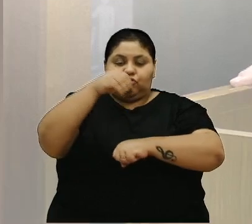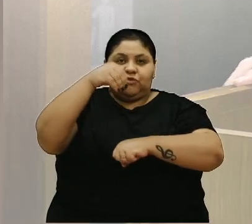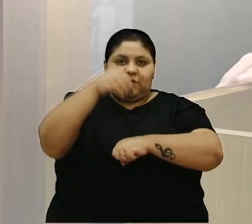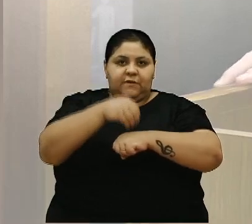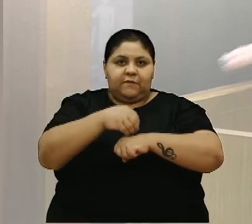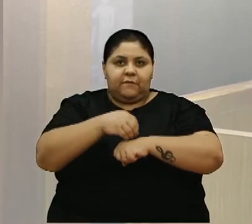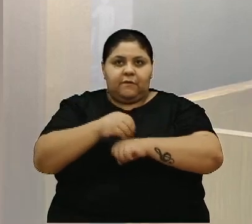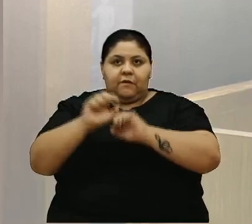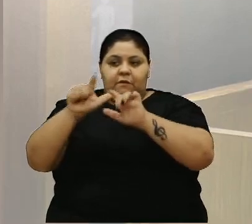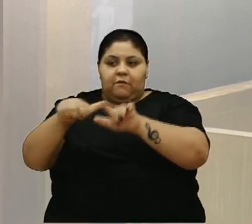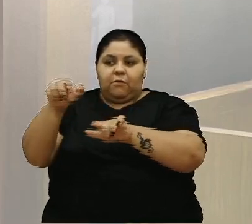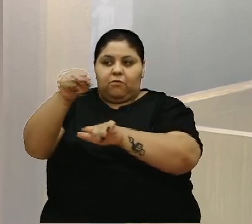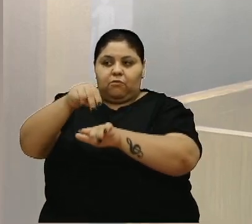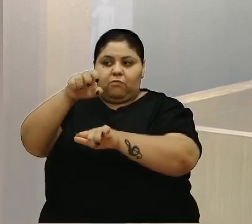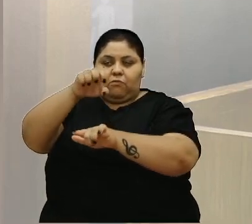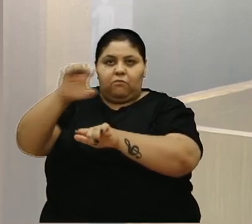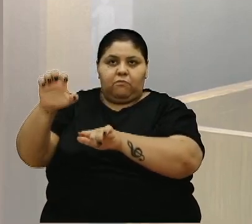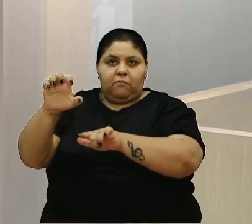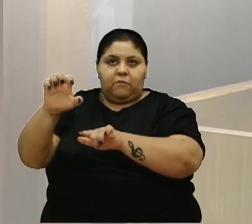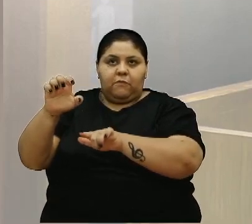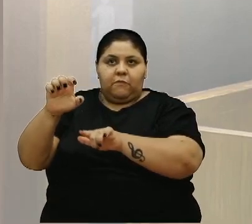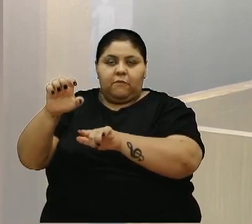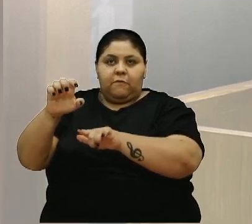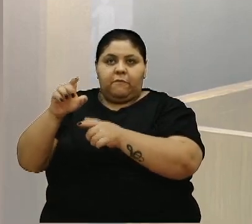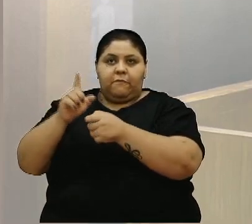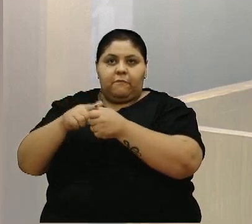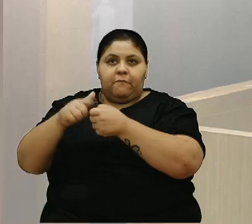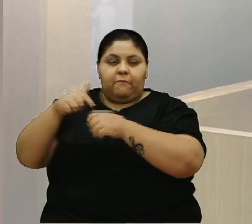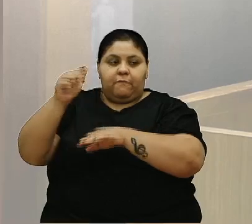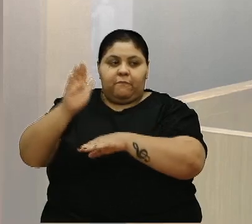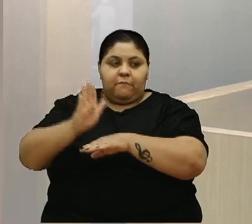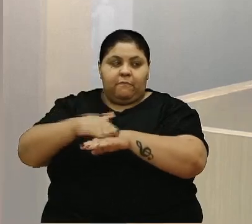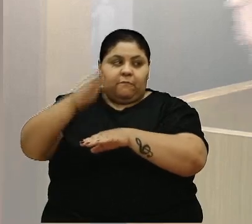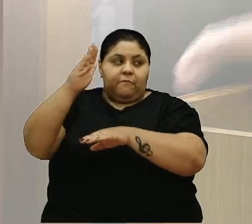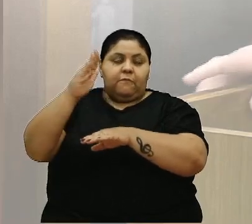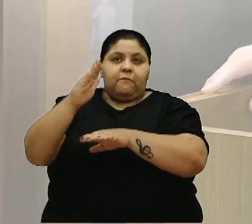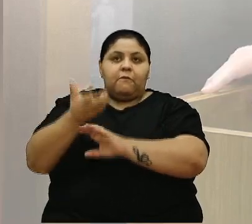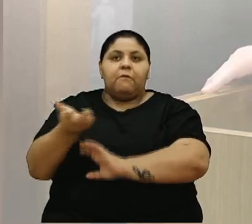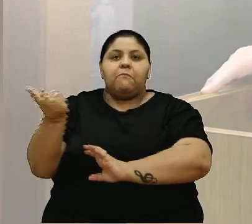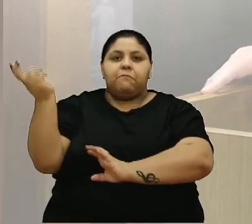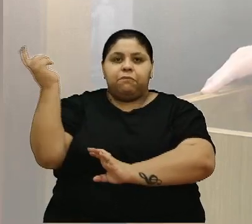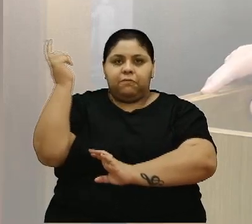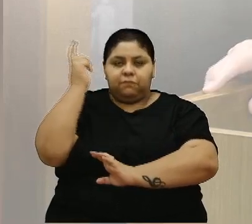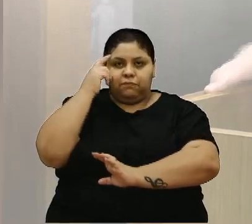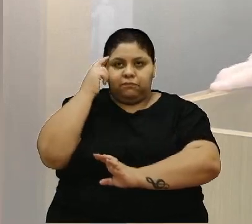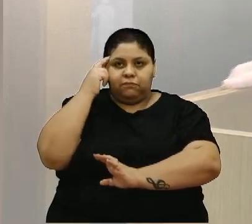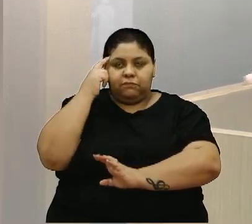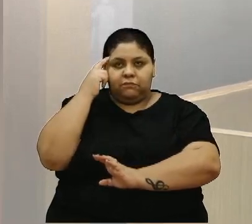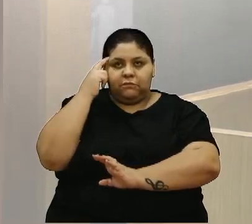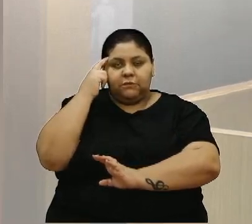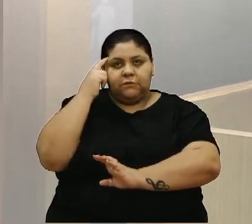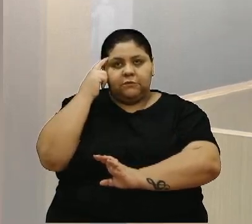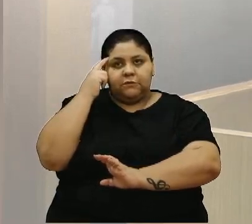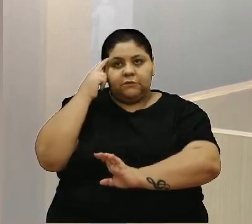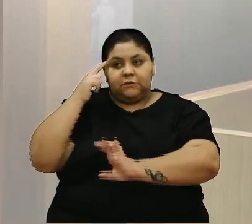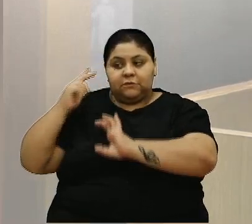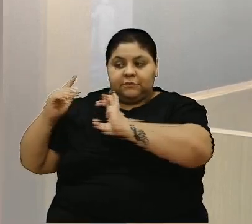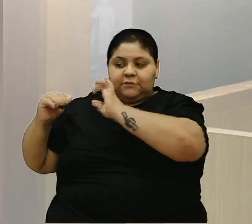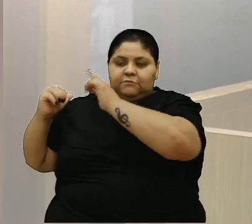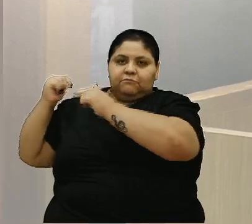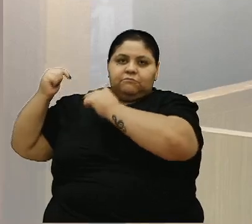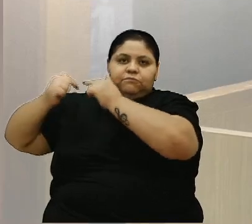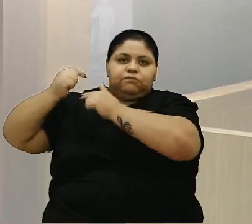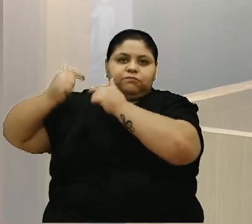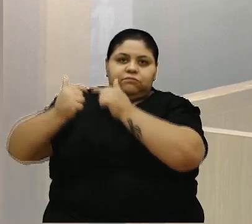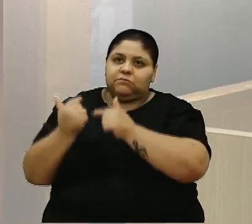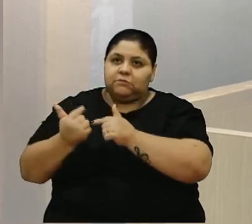Nordeste, é uma das cidades que cultuou ao longo do tempo e cultua a cultura tradicionalista